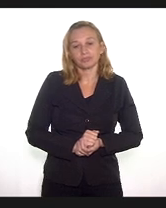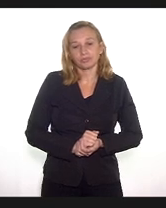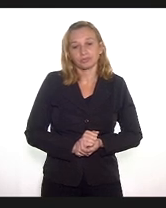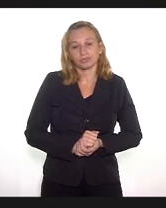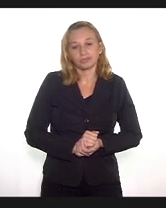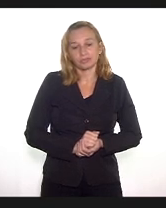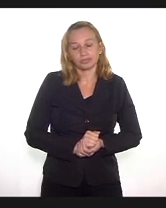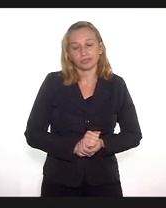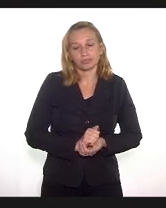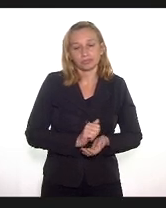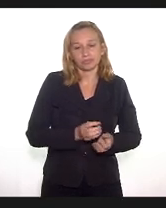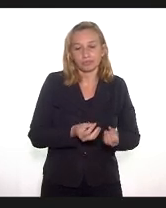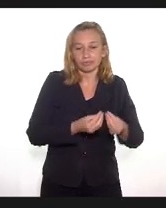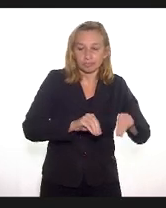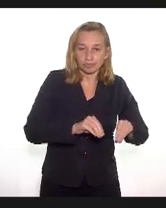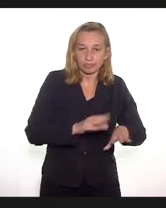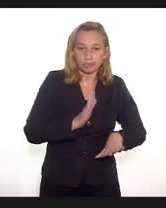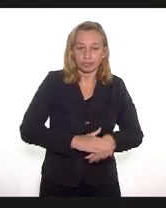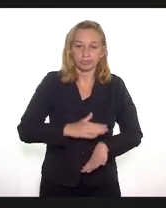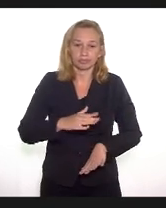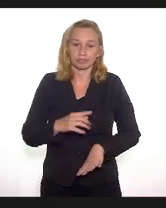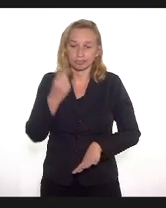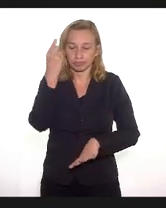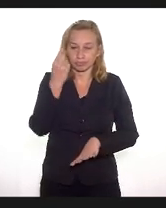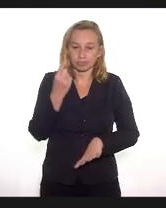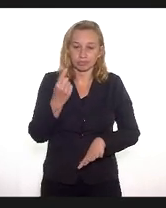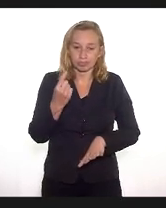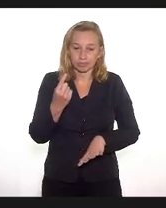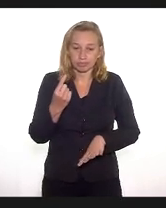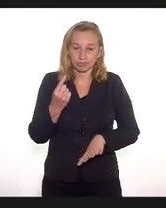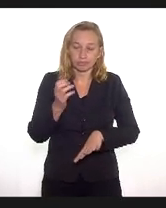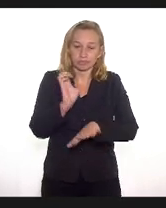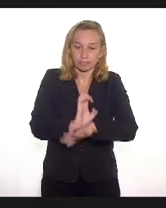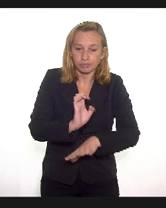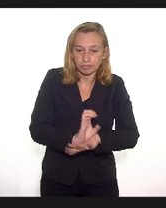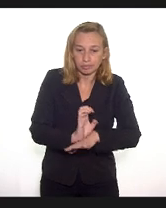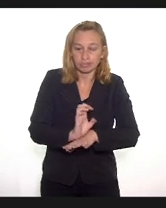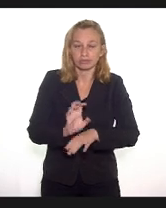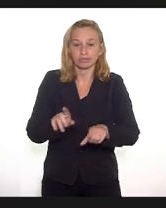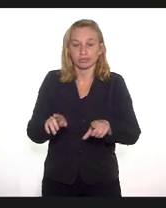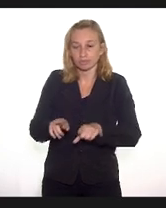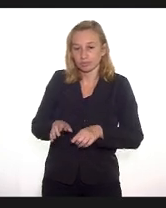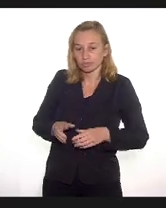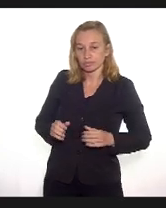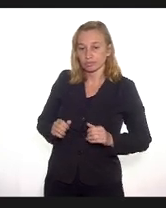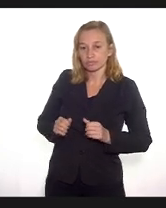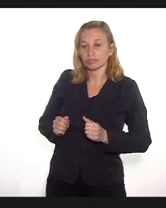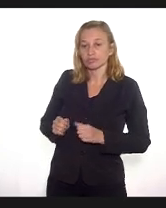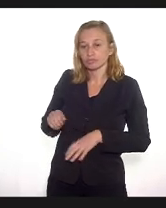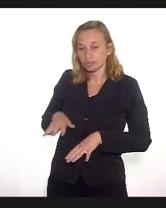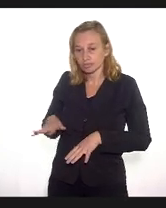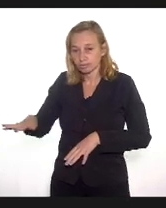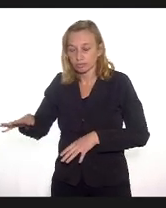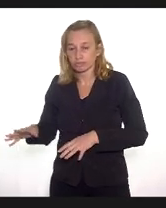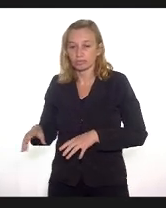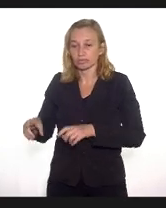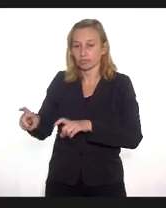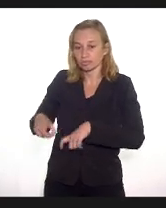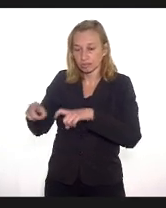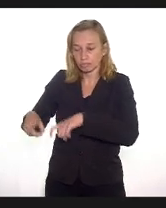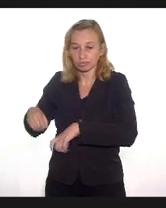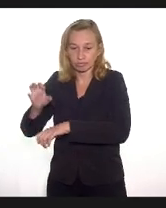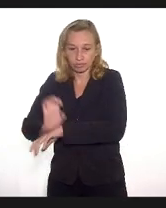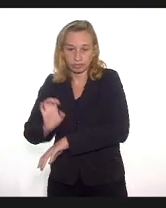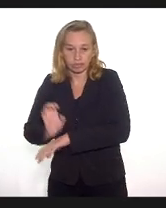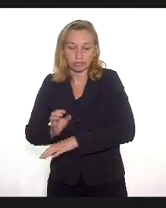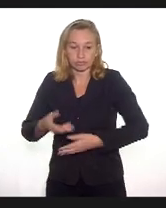a própria imagem do Estado junto às comunidades, principalmente as comunidades do interior do Estado. Embora as